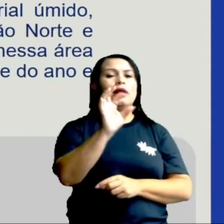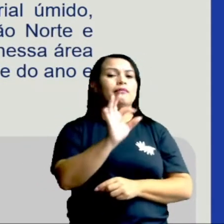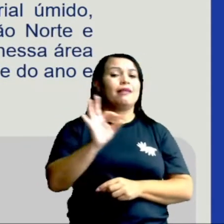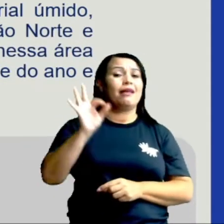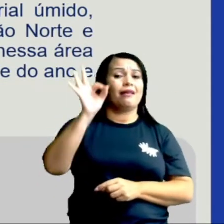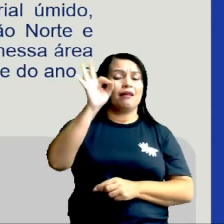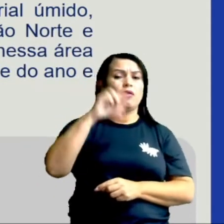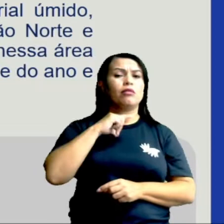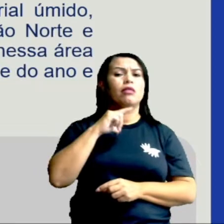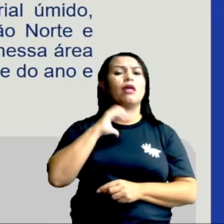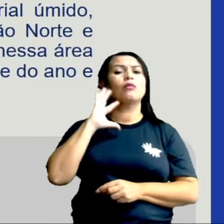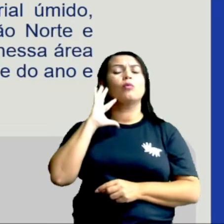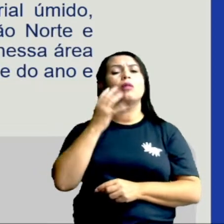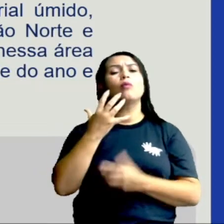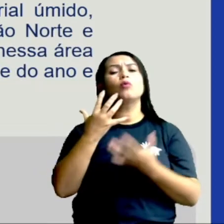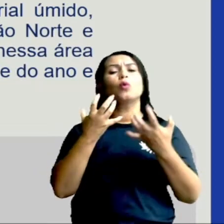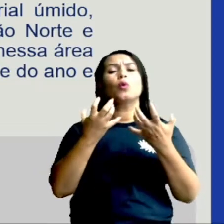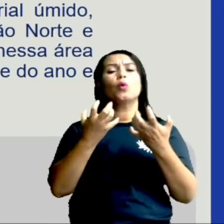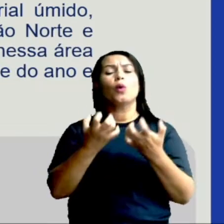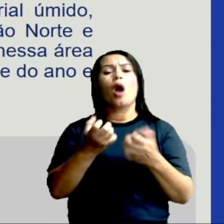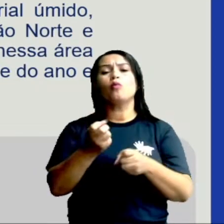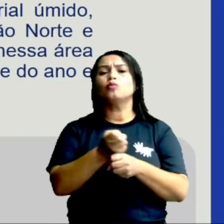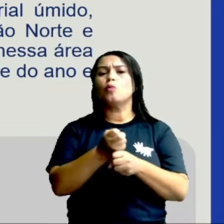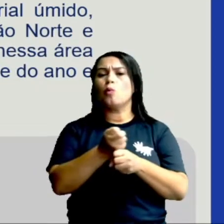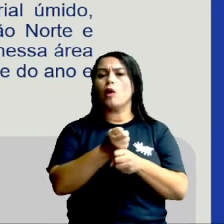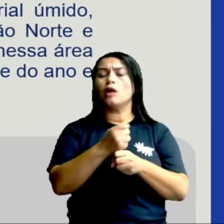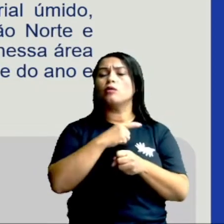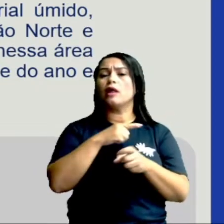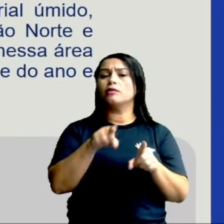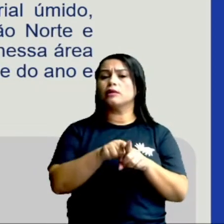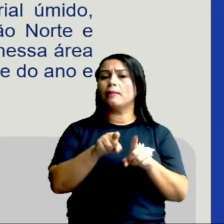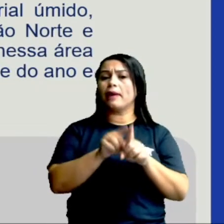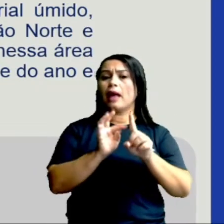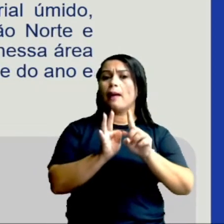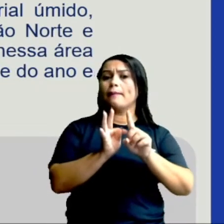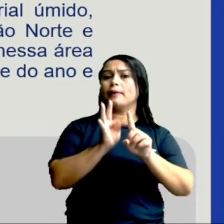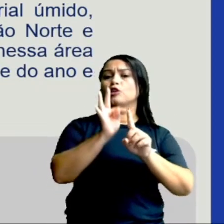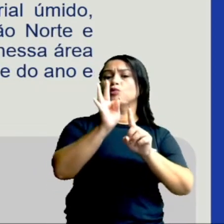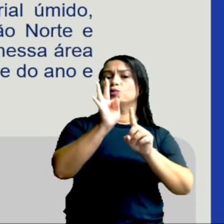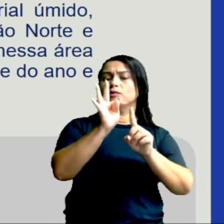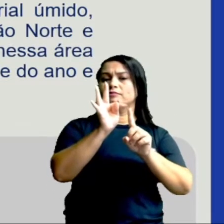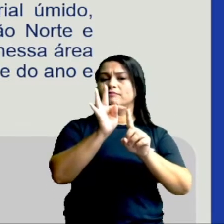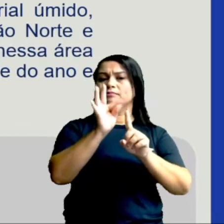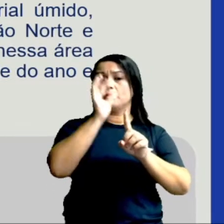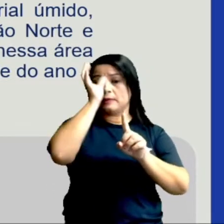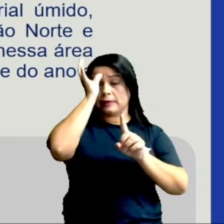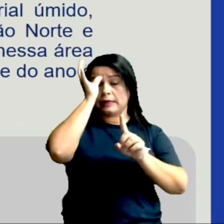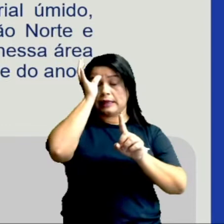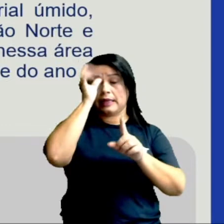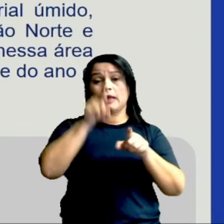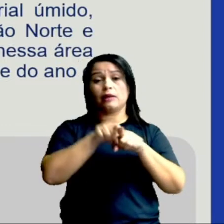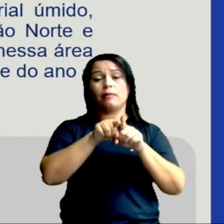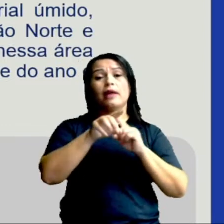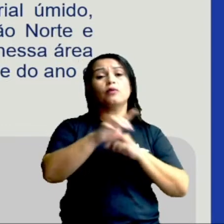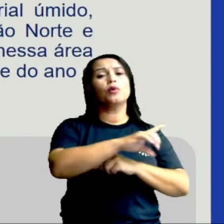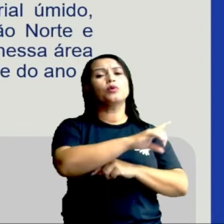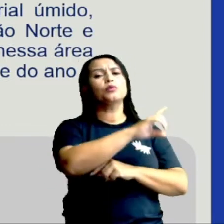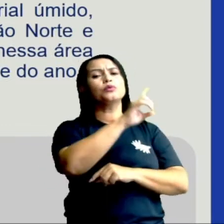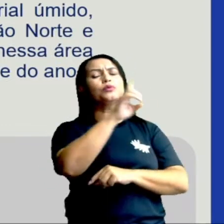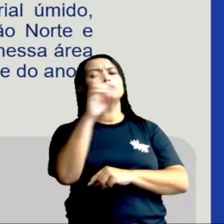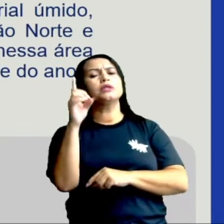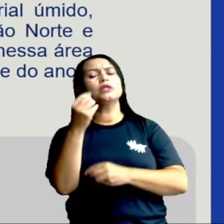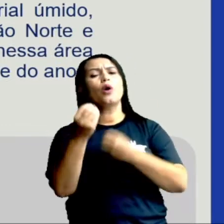tempo seco na maior parte do ano, a amplitude térmica é acentuada, ou seja, durante o dia tem uma